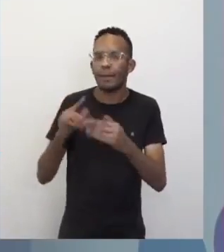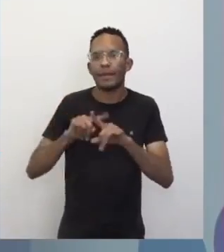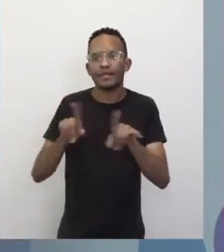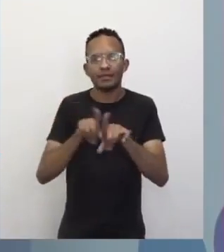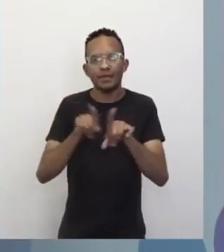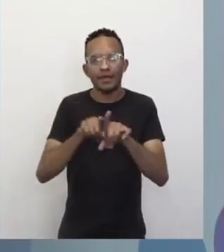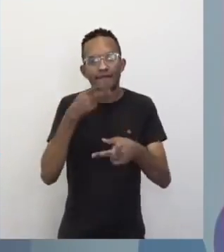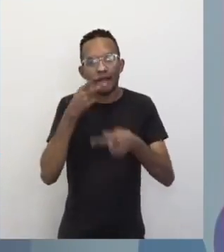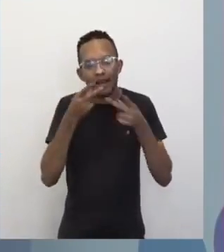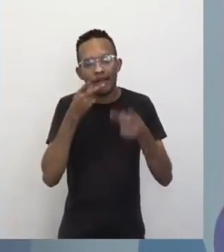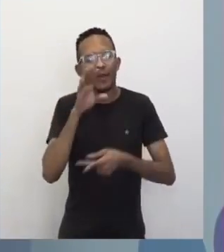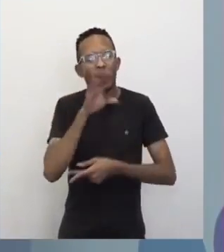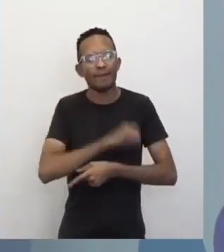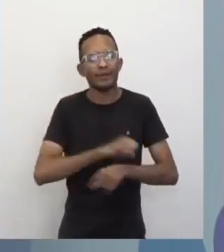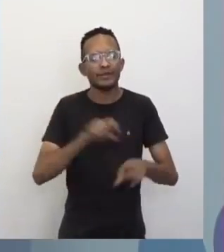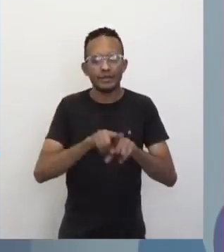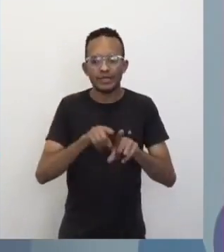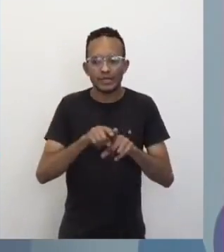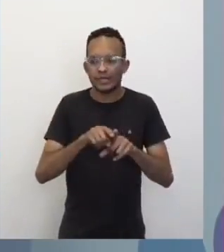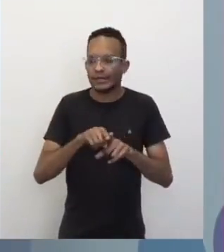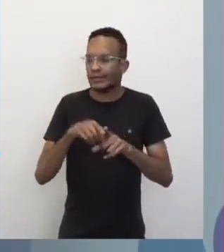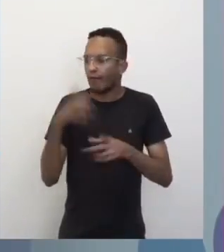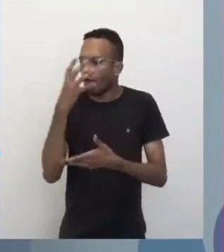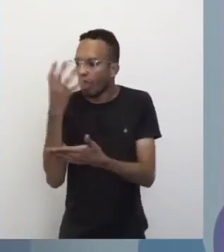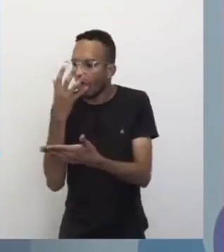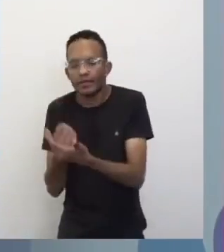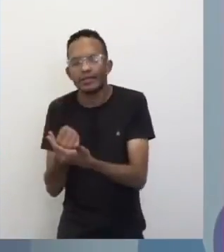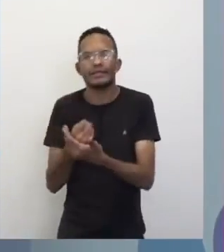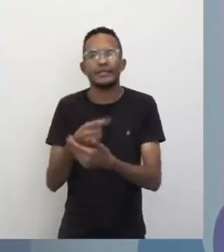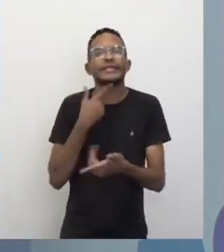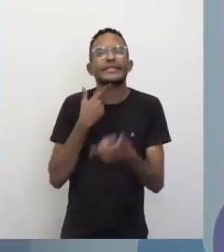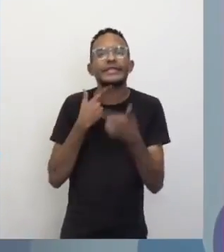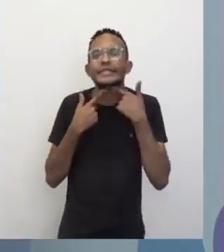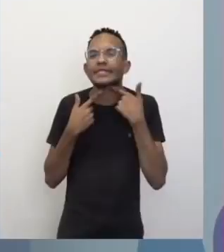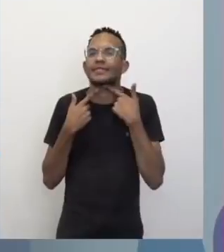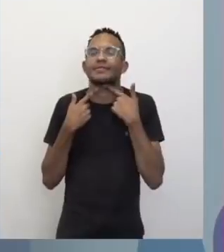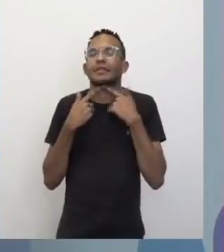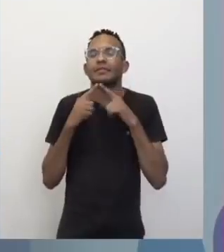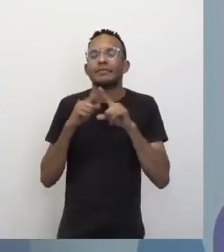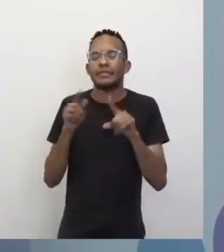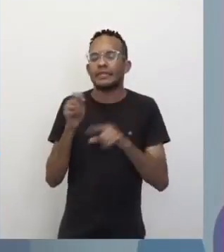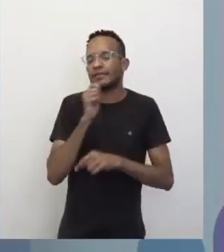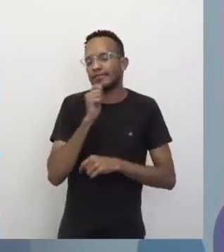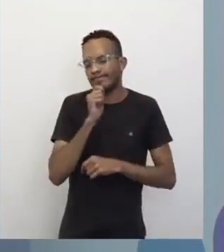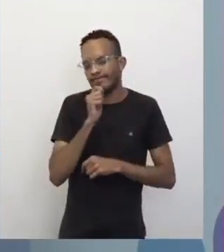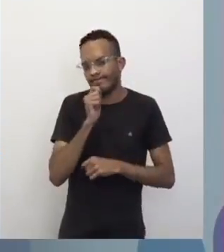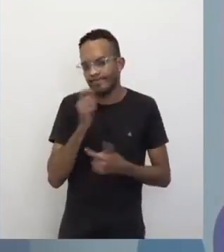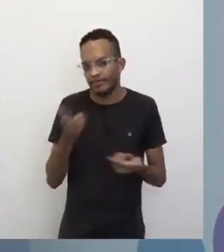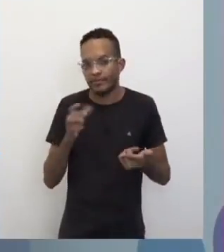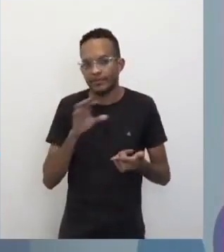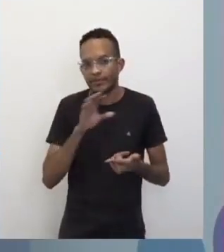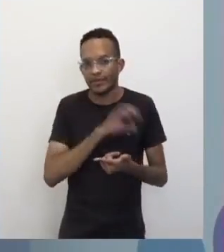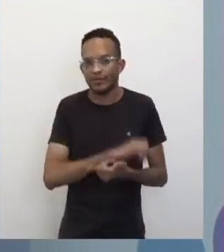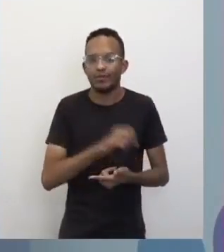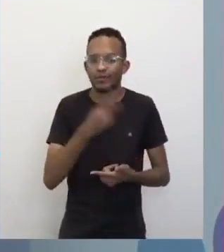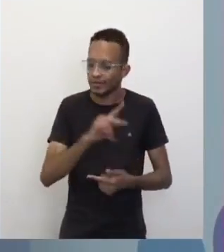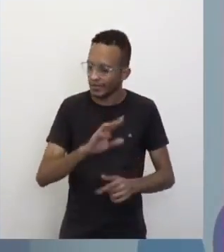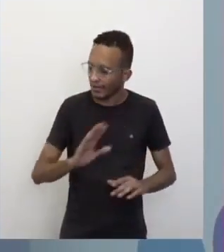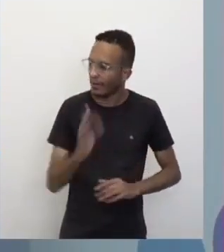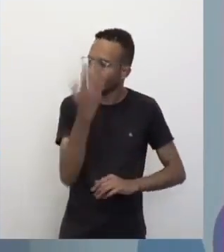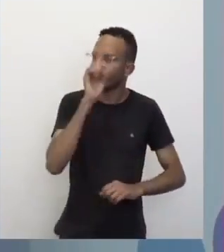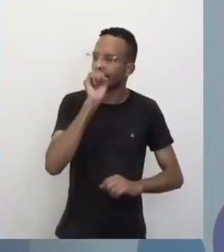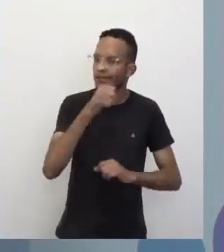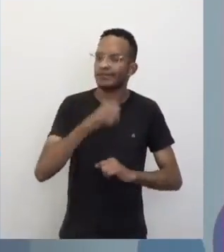falei do amor platônico, que é o amor que é desejo, que não se realiza, o que não acontece aí, porque aí o amor acontece de